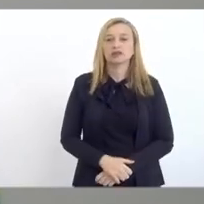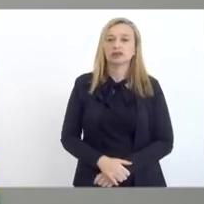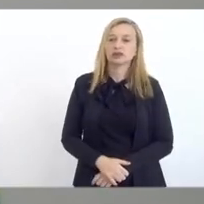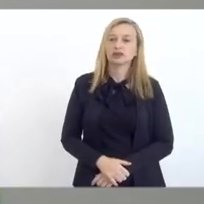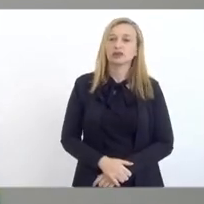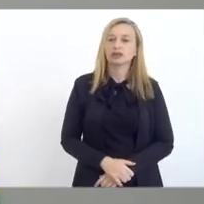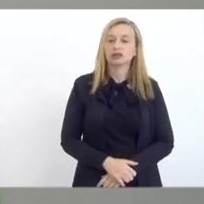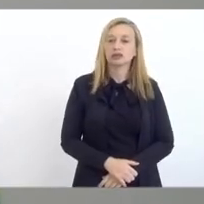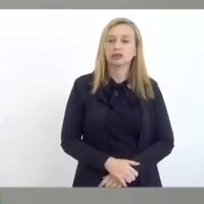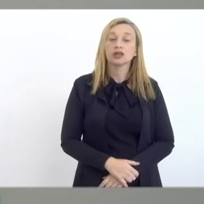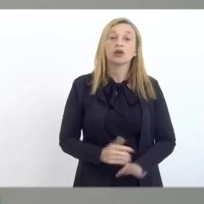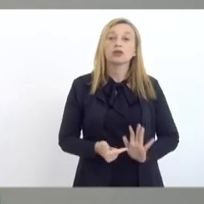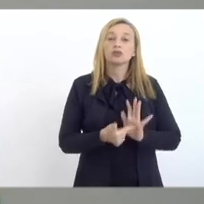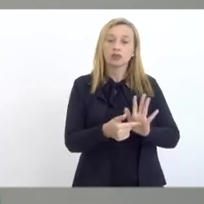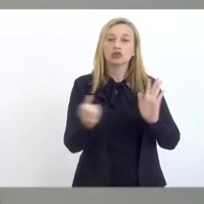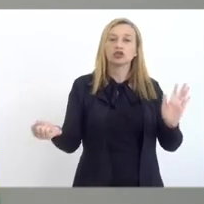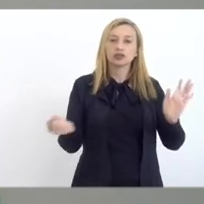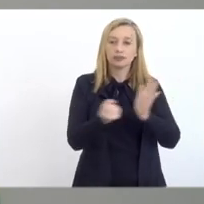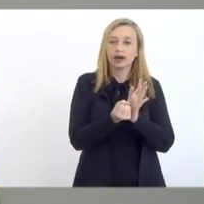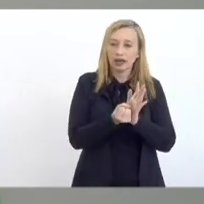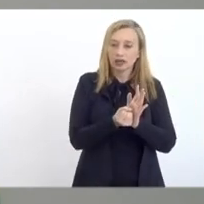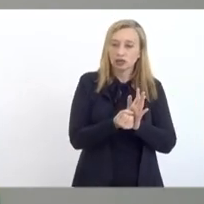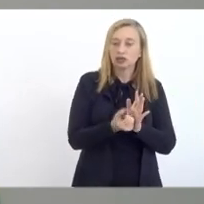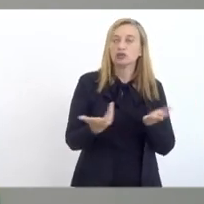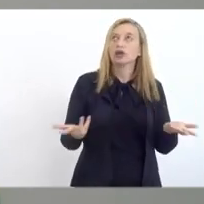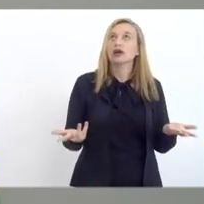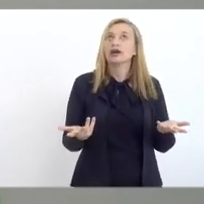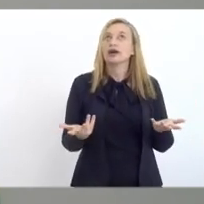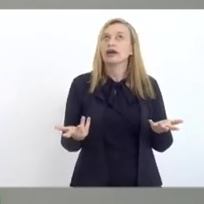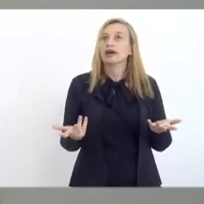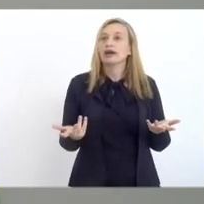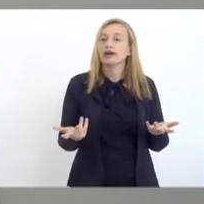Então, ali consta esse impacto. Esse impacto...